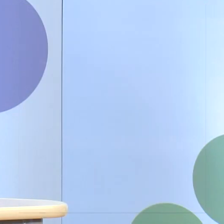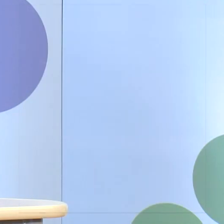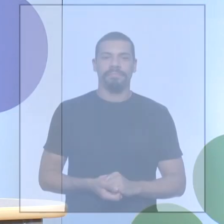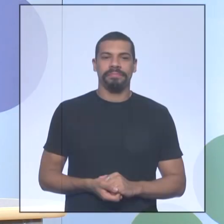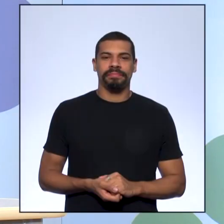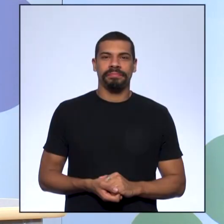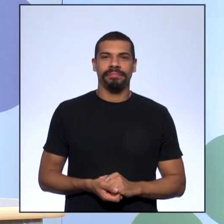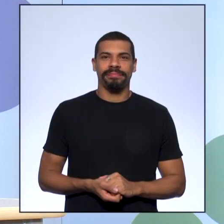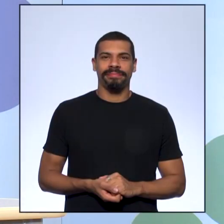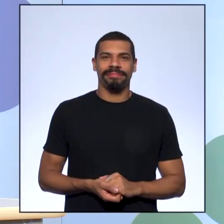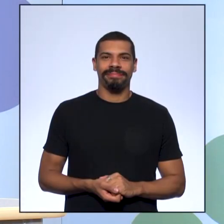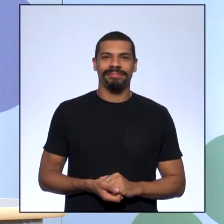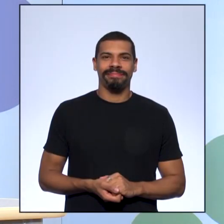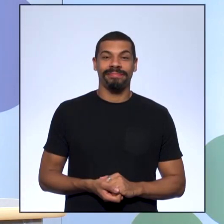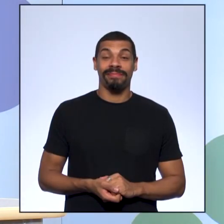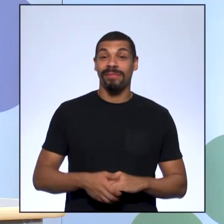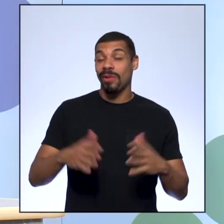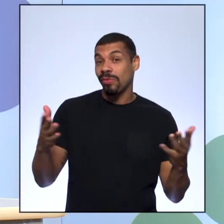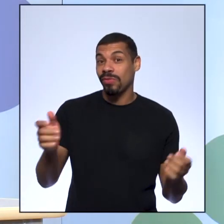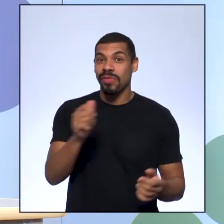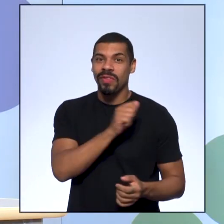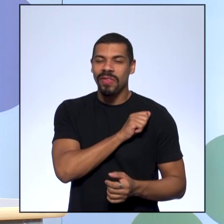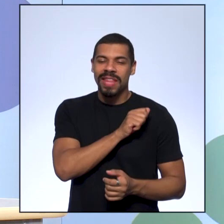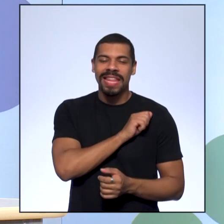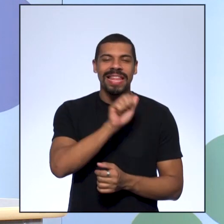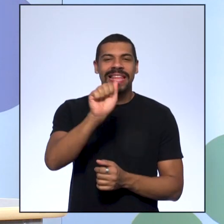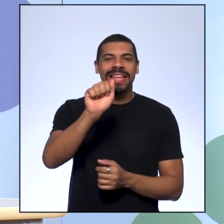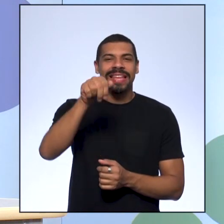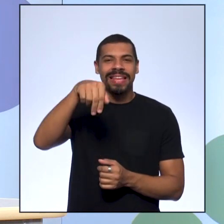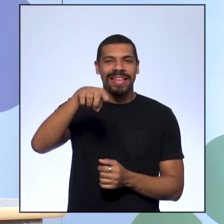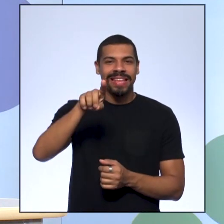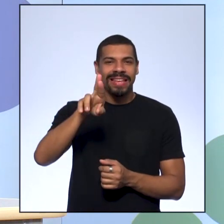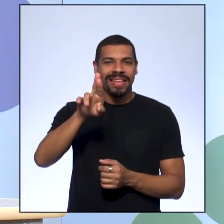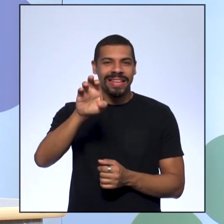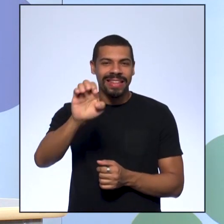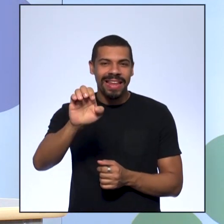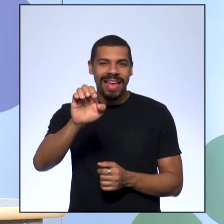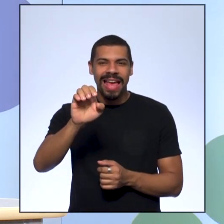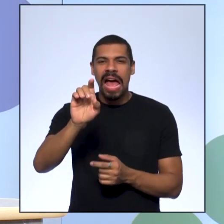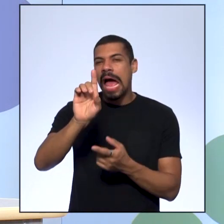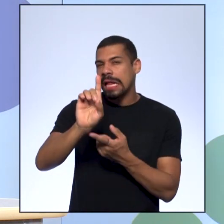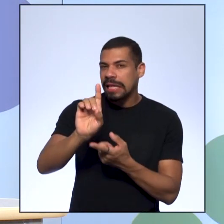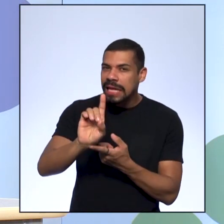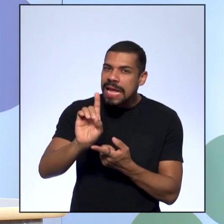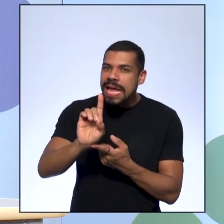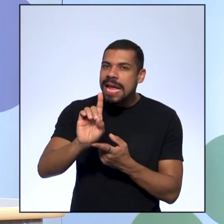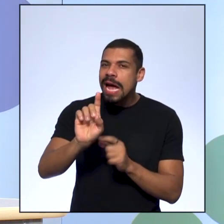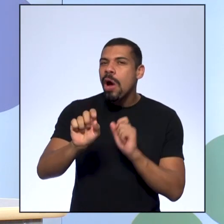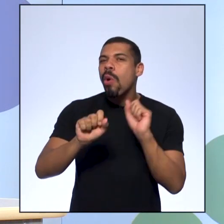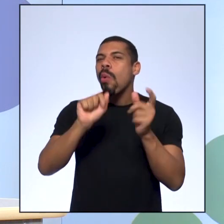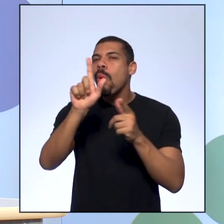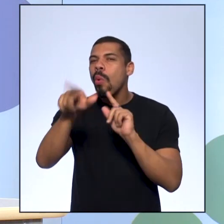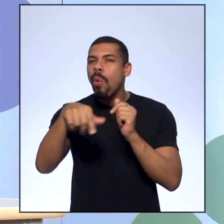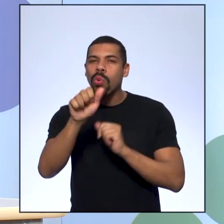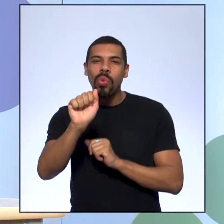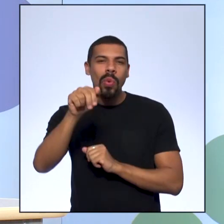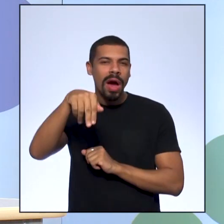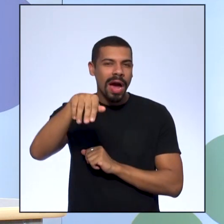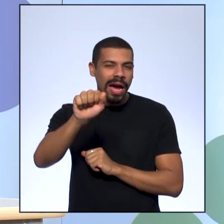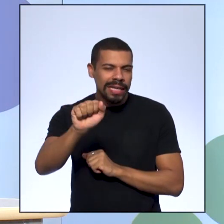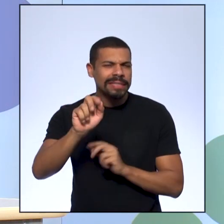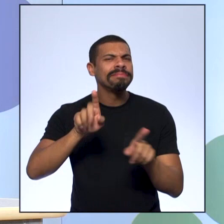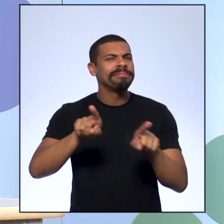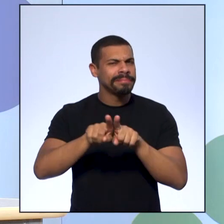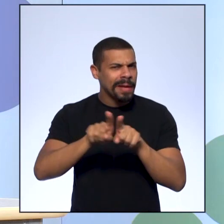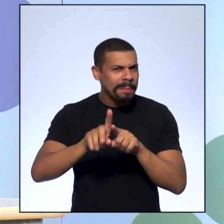Os alunos André respondeu D, a Ana também respondeu D, a Bruna, a